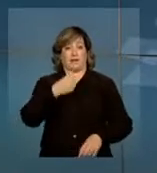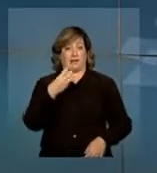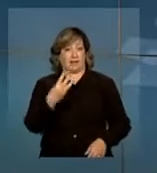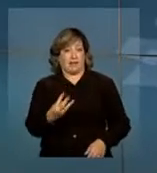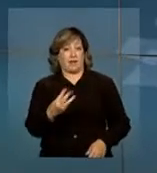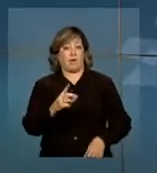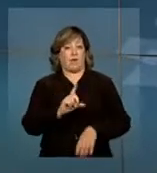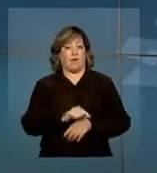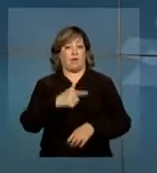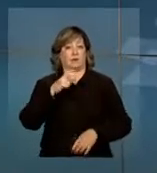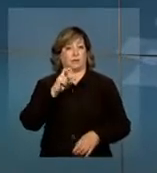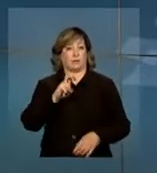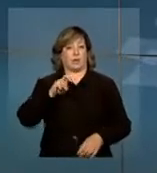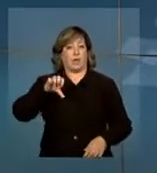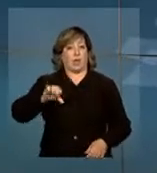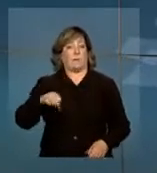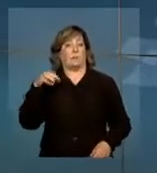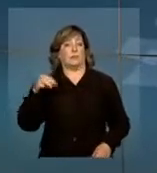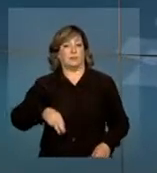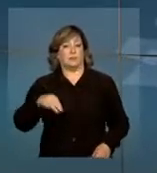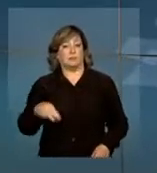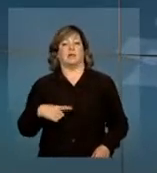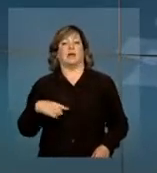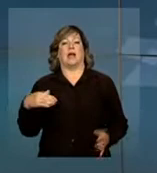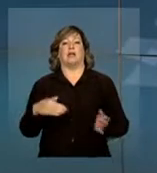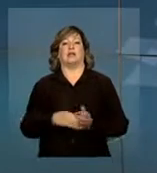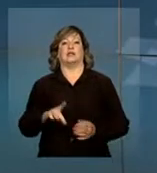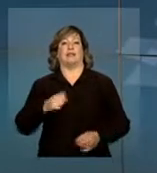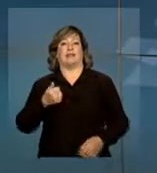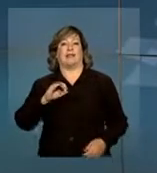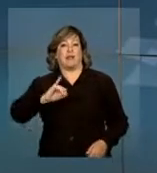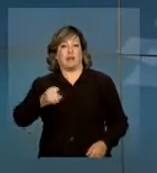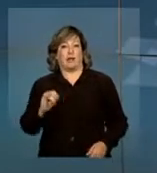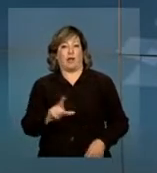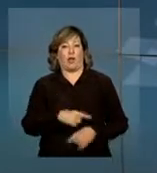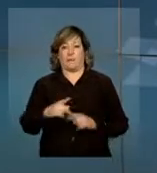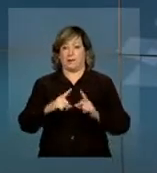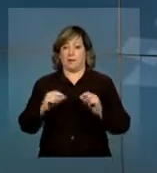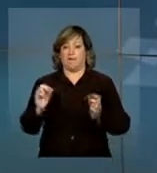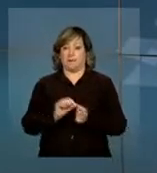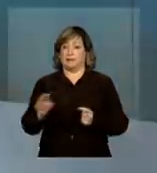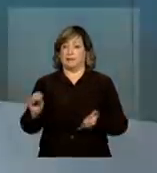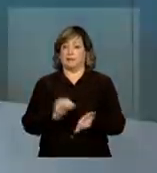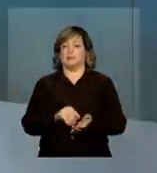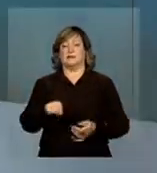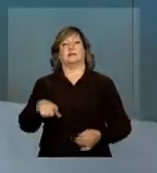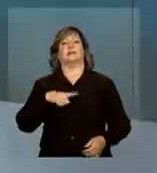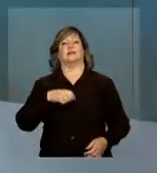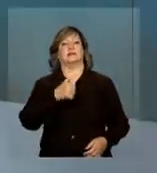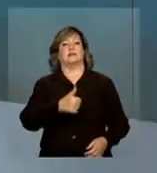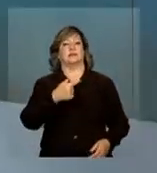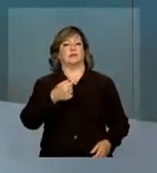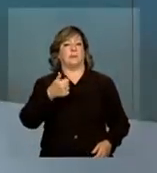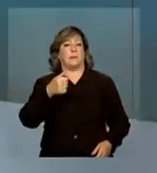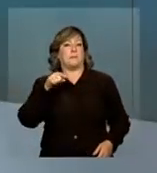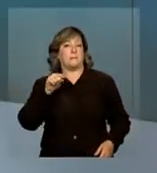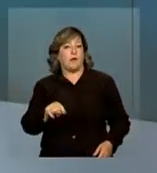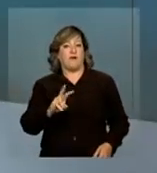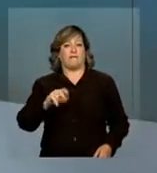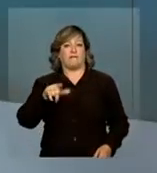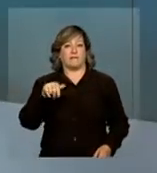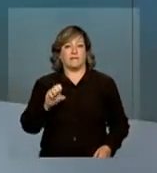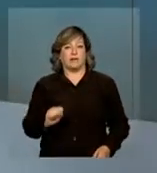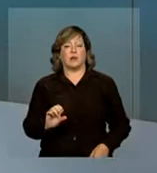23:59 do dia dez de Janeiro no horário de Brasília para fazer a inscrição são 171